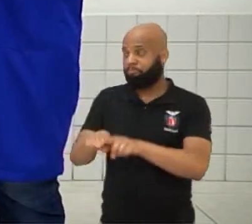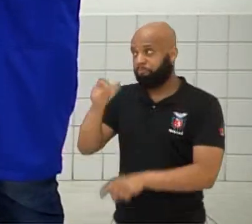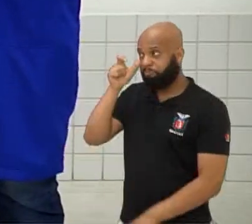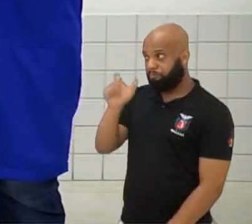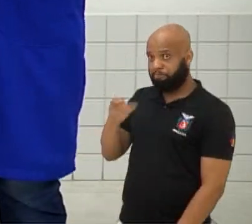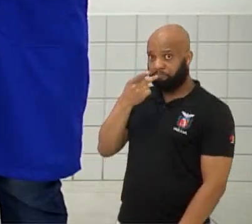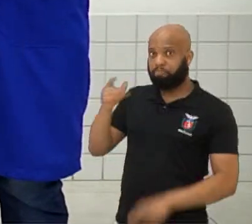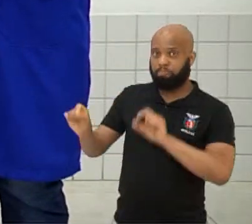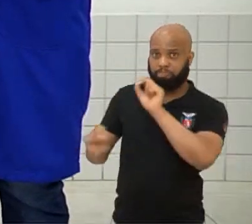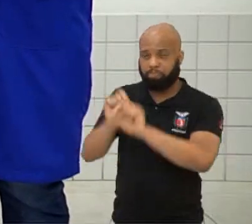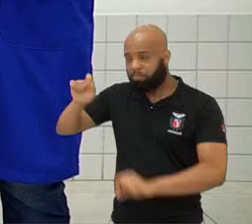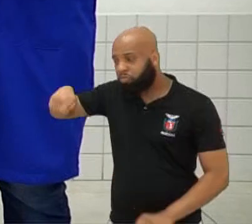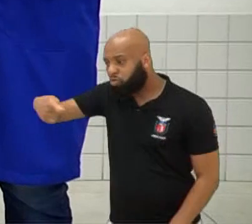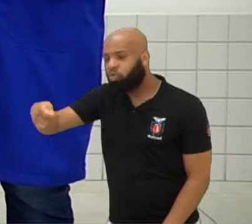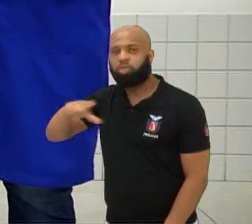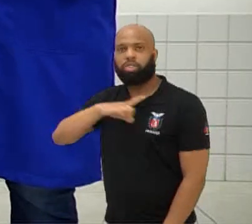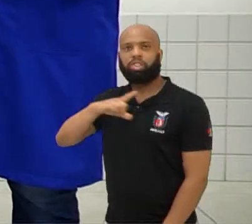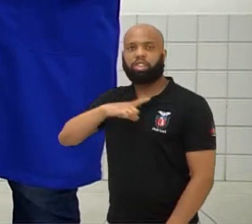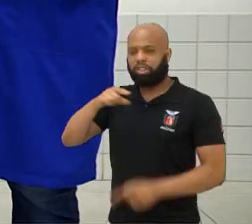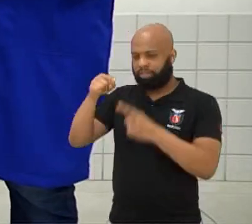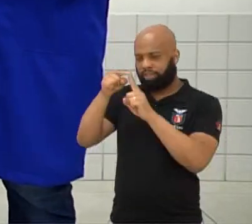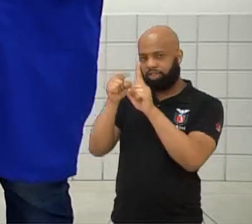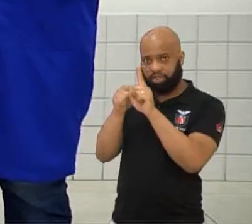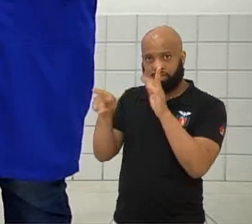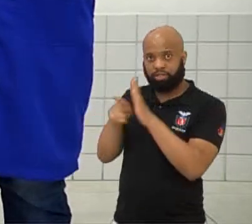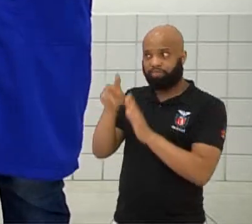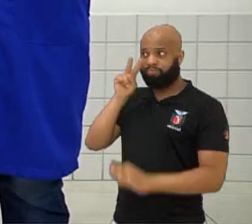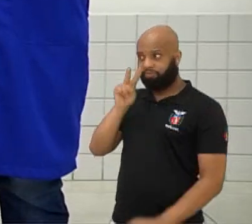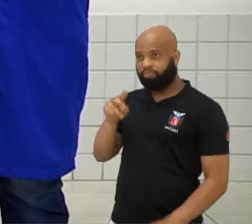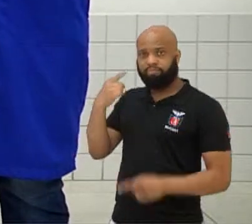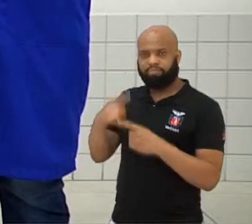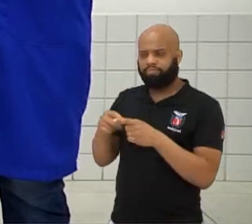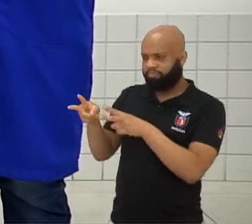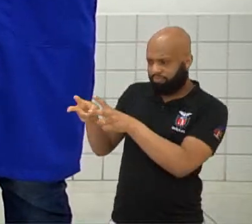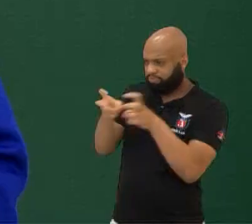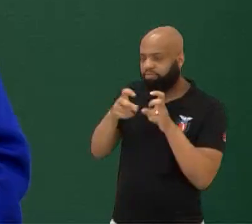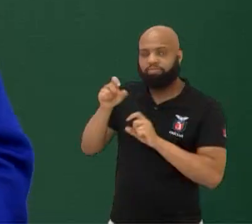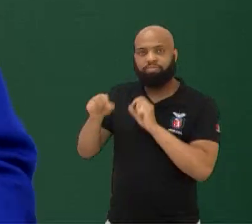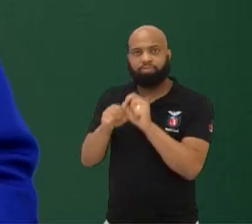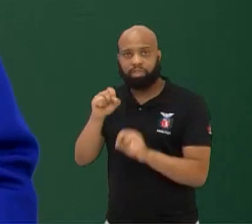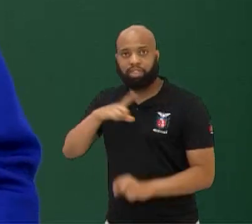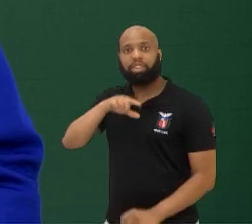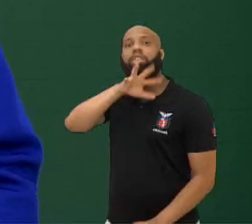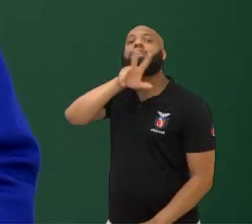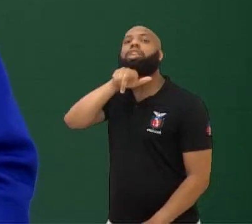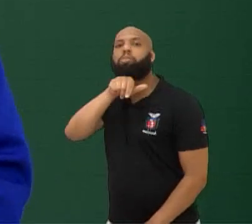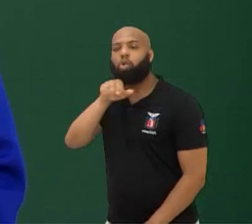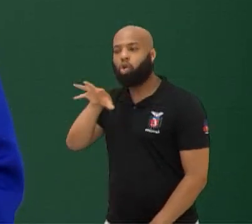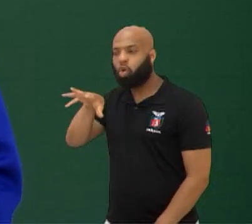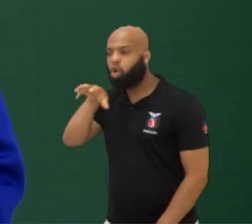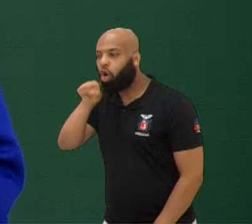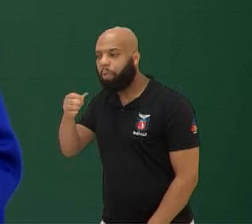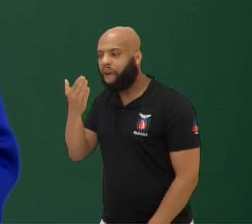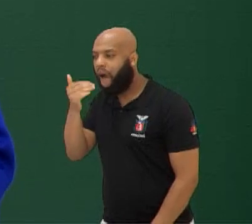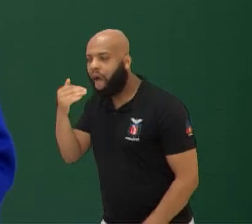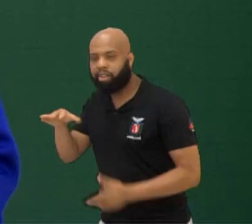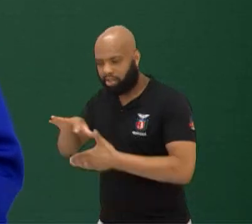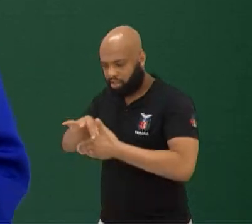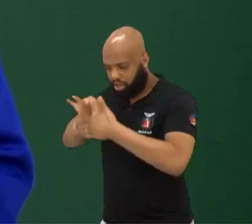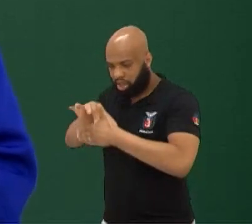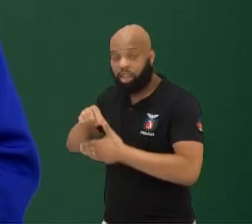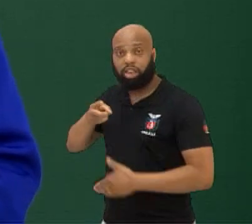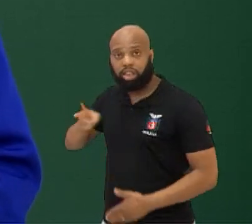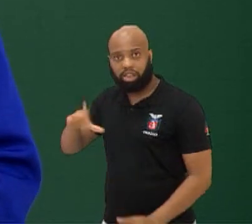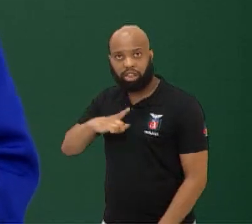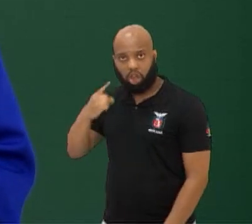interessante mencionar, com referência a tipos de visão, se a gente observar os animais carnívoros, o pessoal sempre pergunta, sempre tem